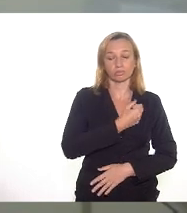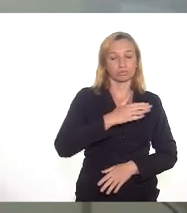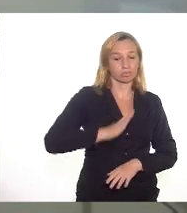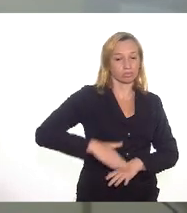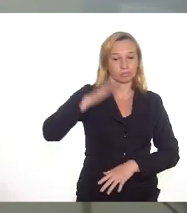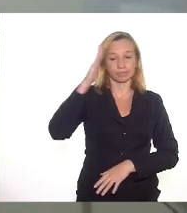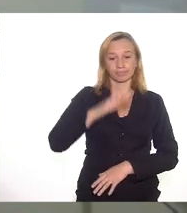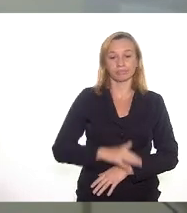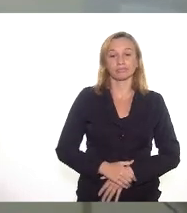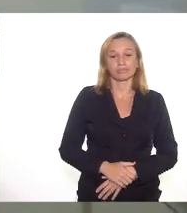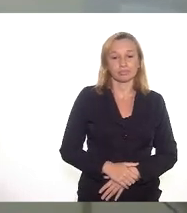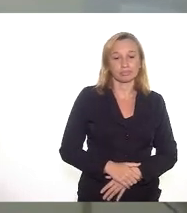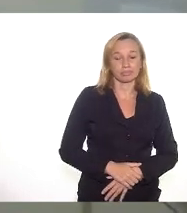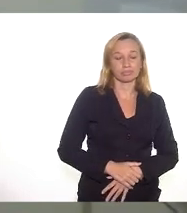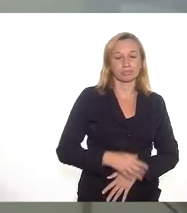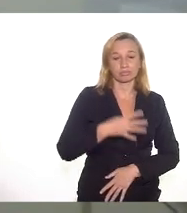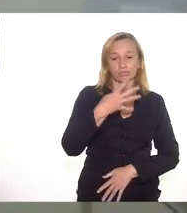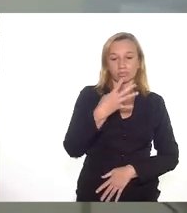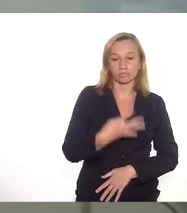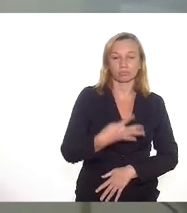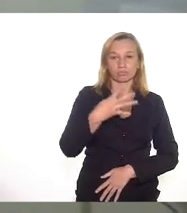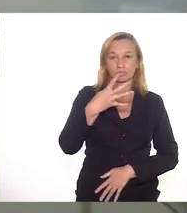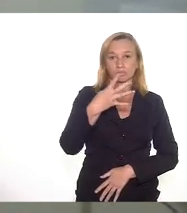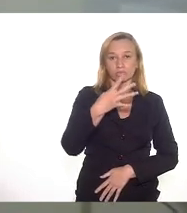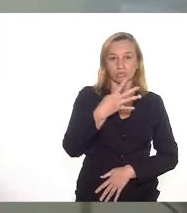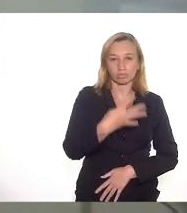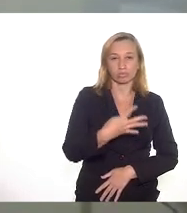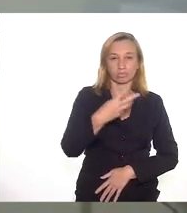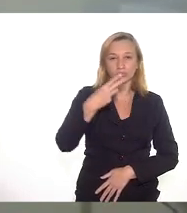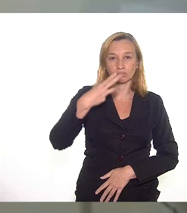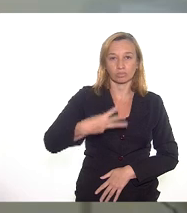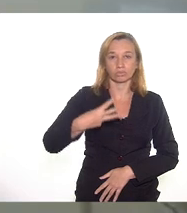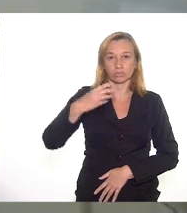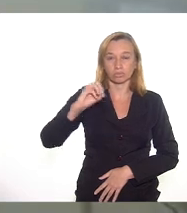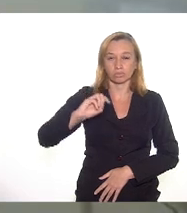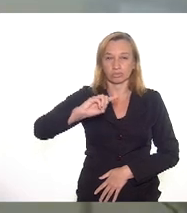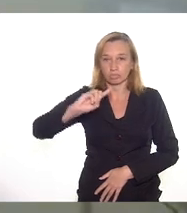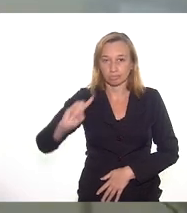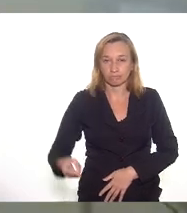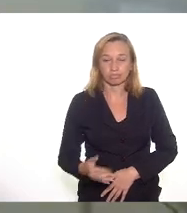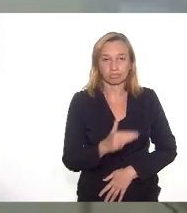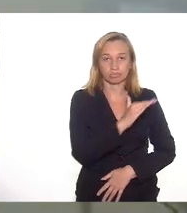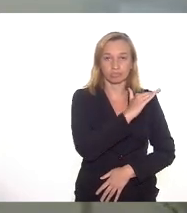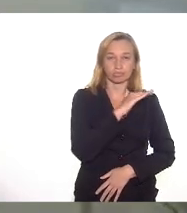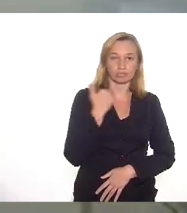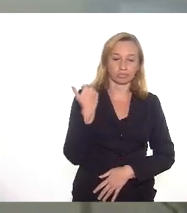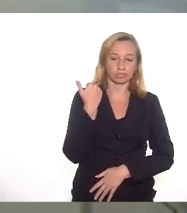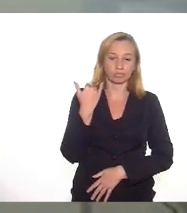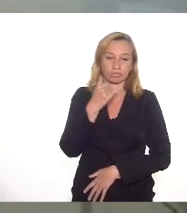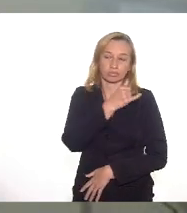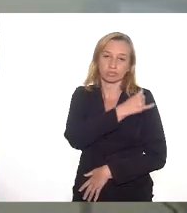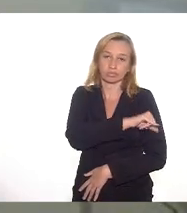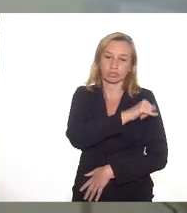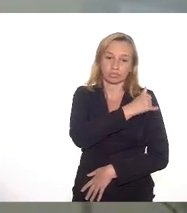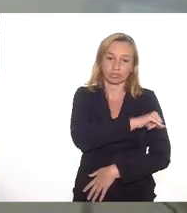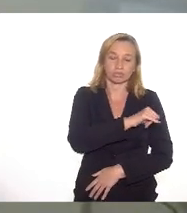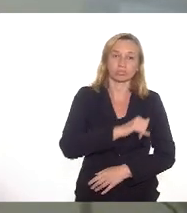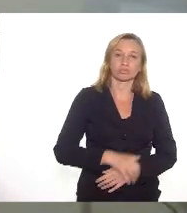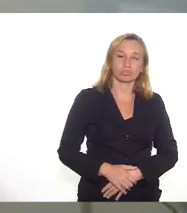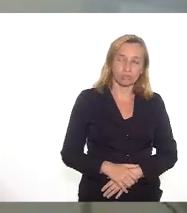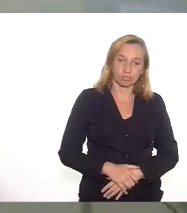patamar dos 430 mil mortos, o Rio de Janeiro